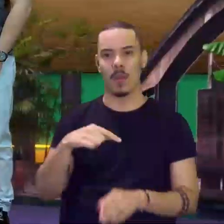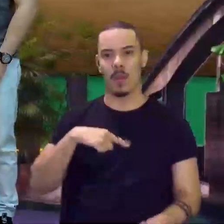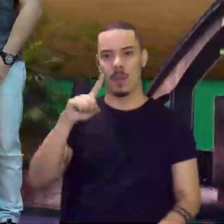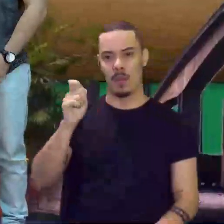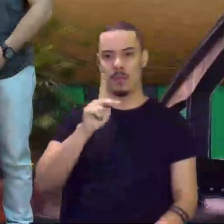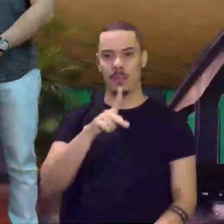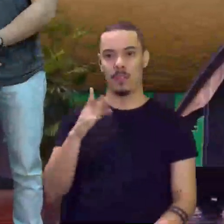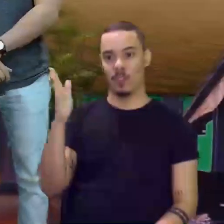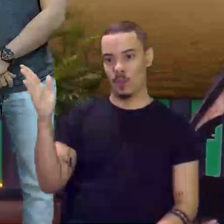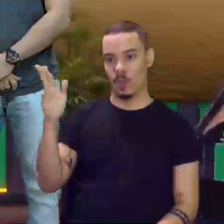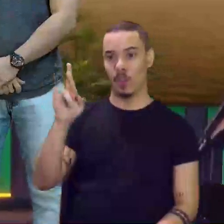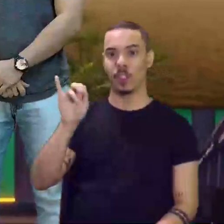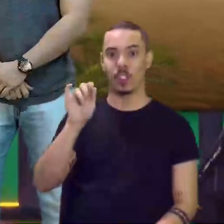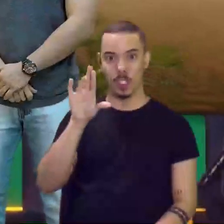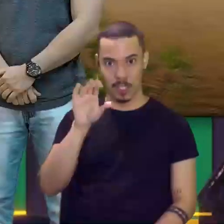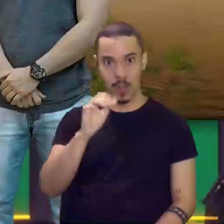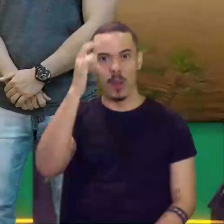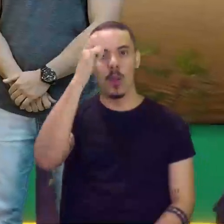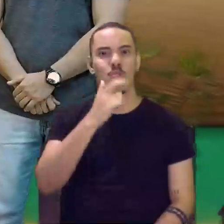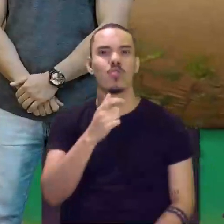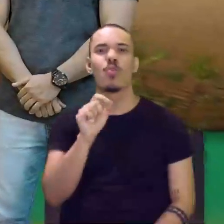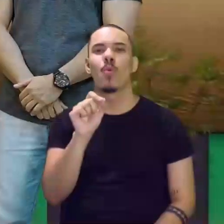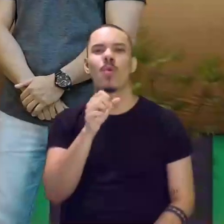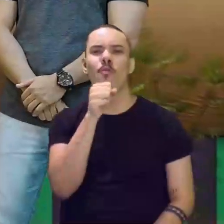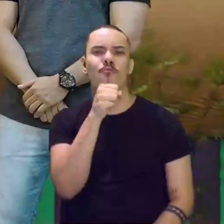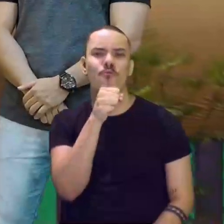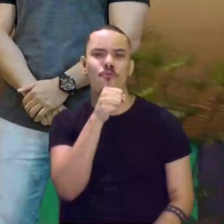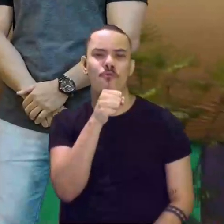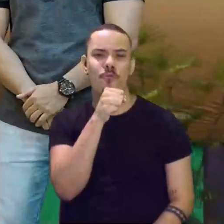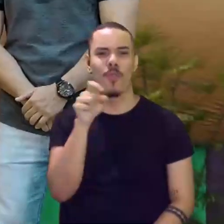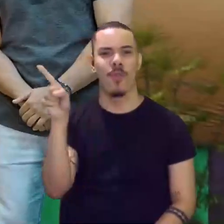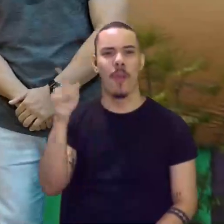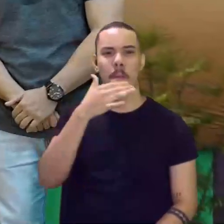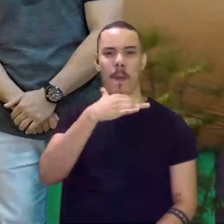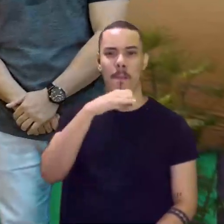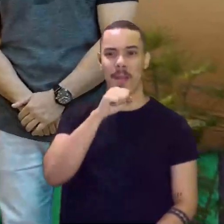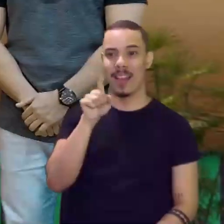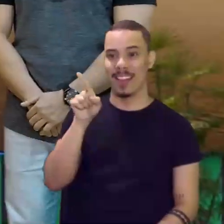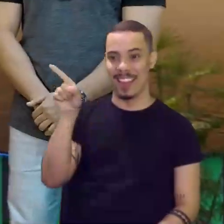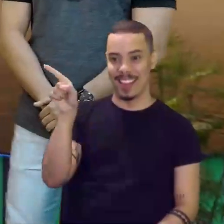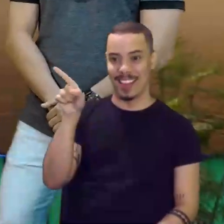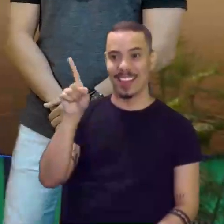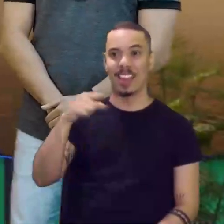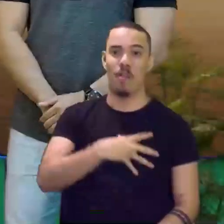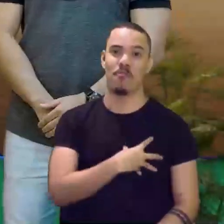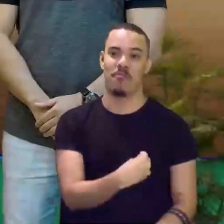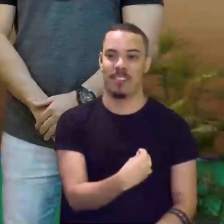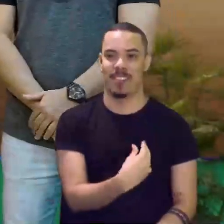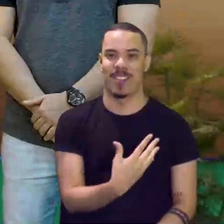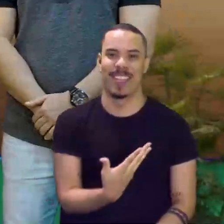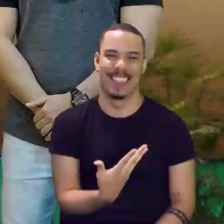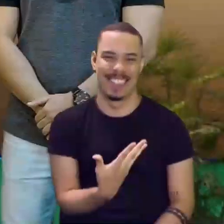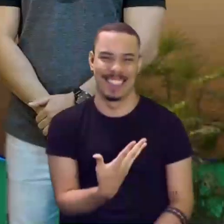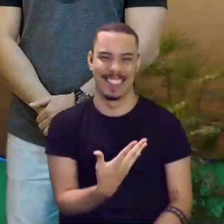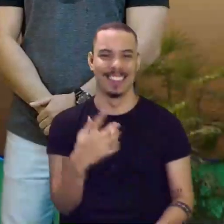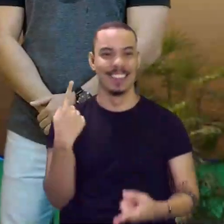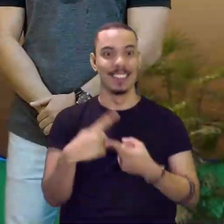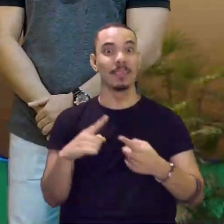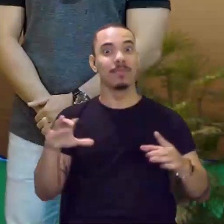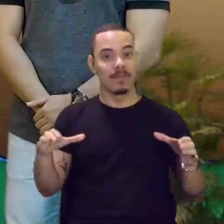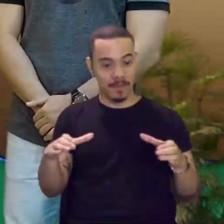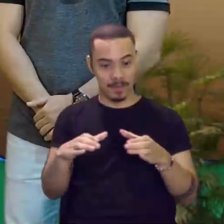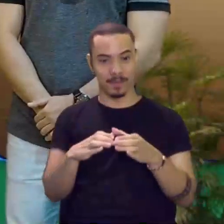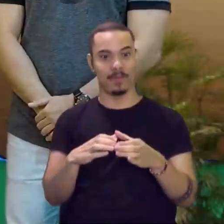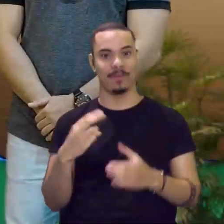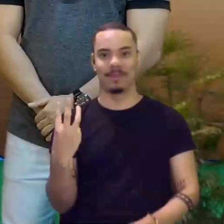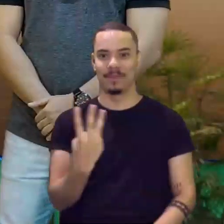Rogério, portanto, aqui eu falei que eu sou o vovô, esse aqui é o papai, esse aqui é o filho, formando essa